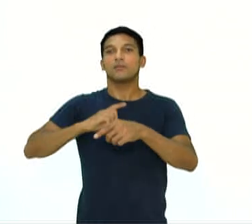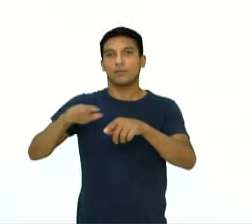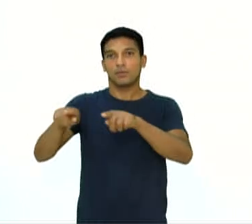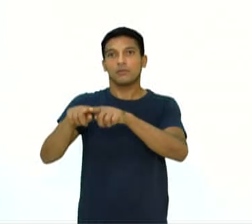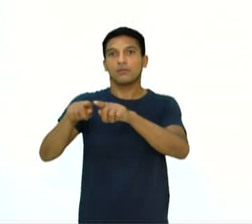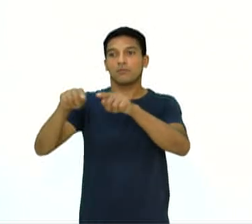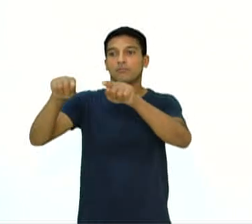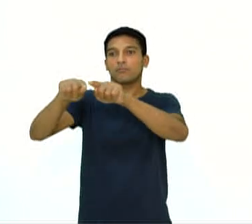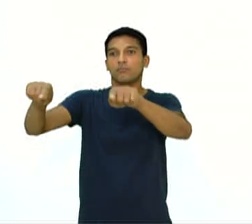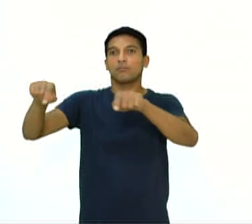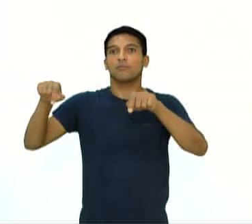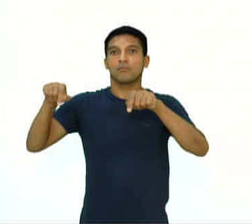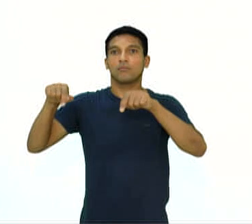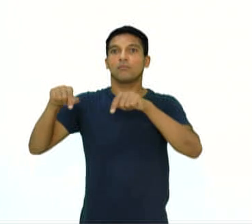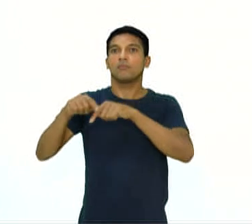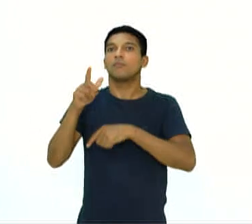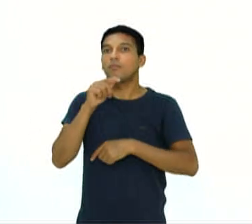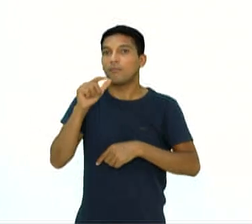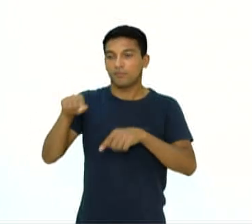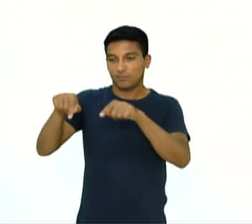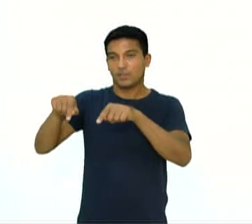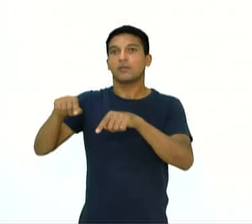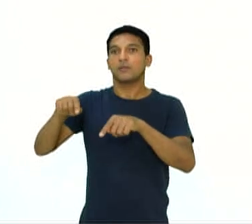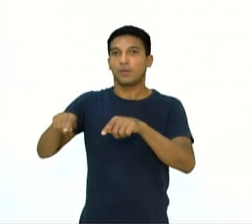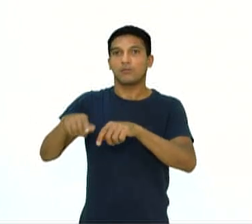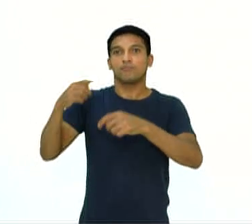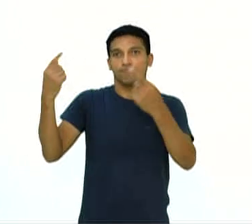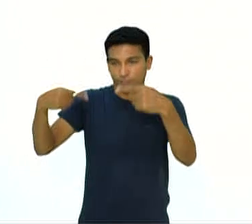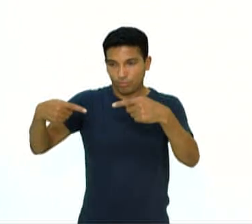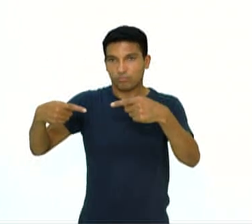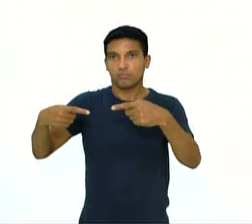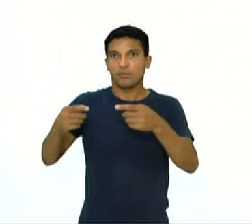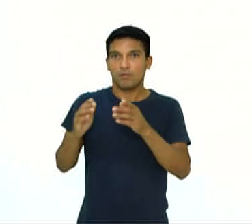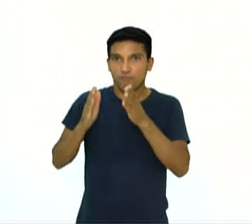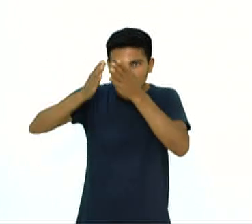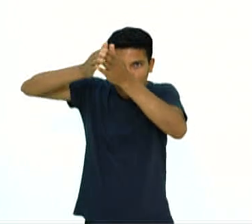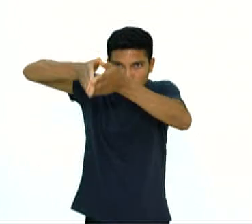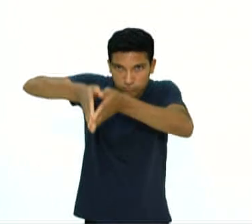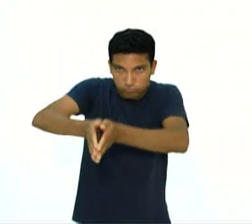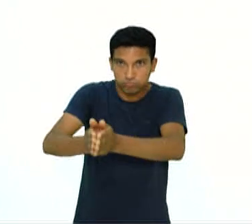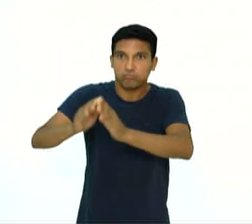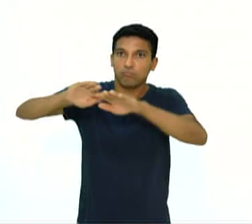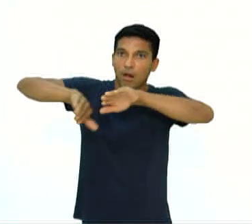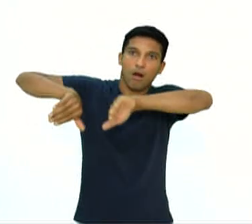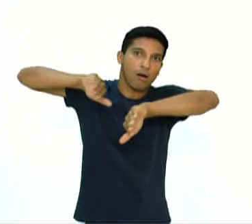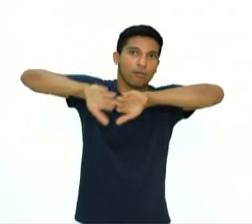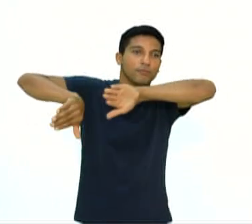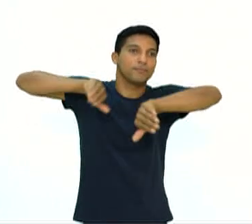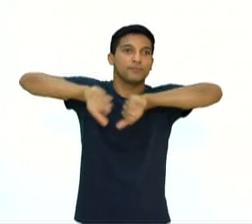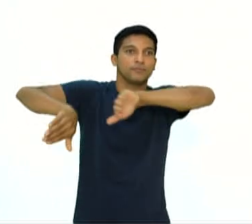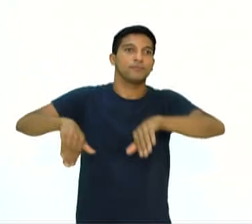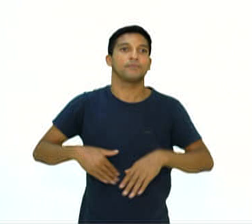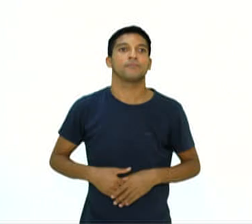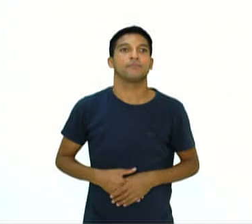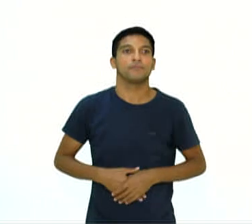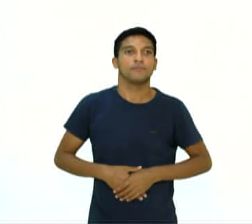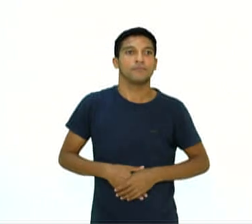grandes distâncias realizadas em lagos, rios ou mar aberto é a natação chamada em águas